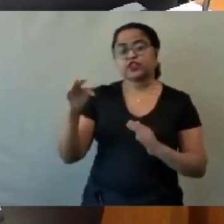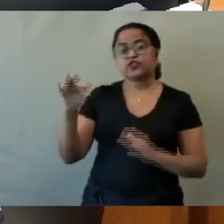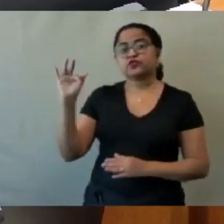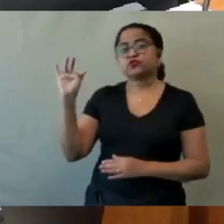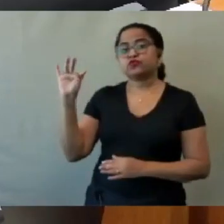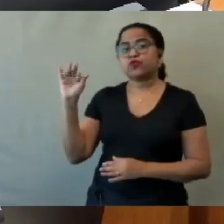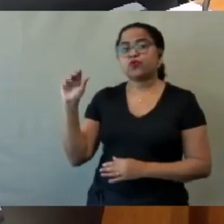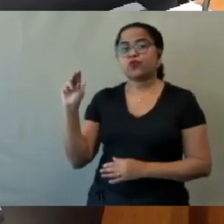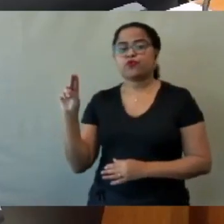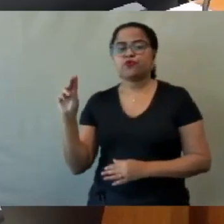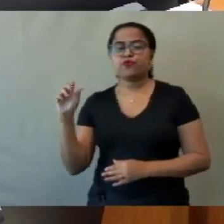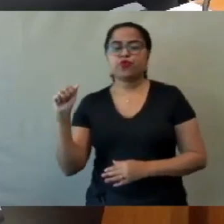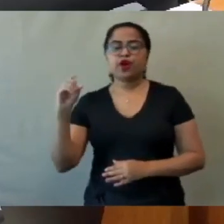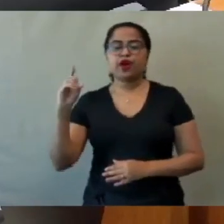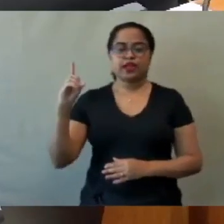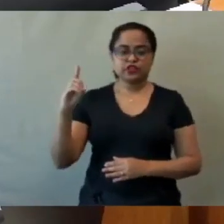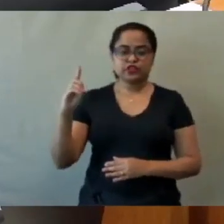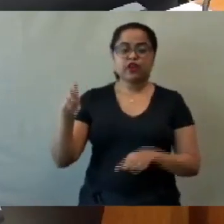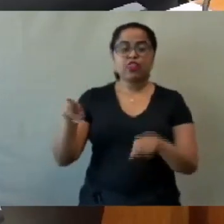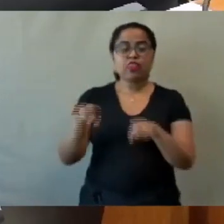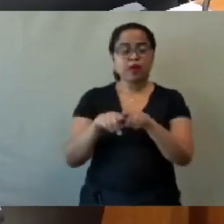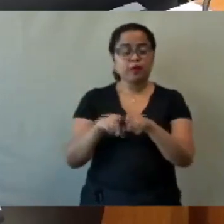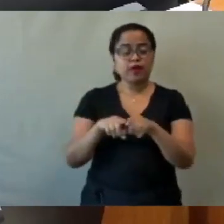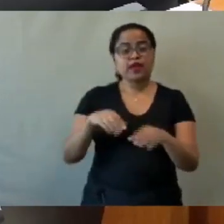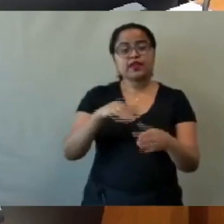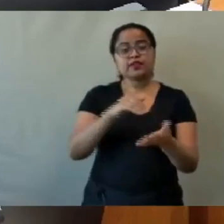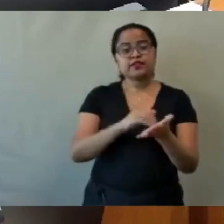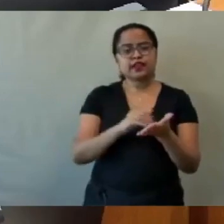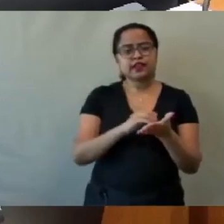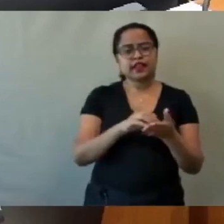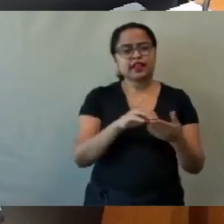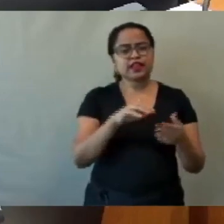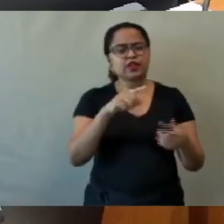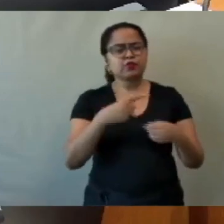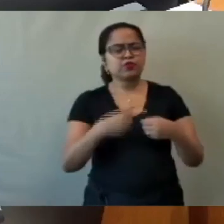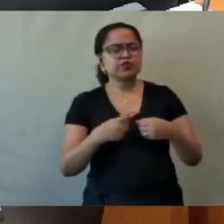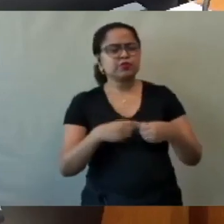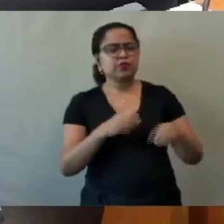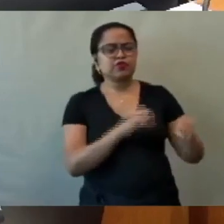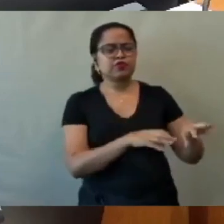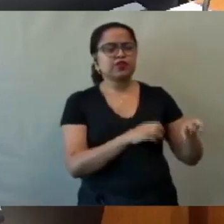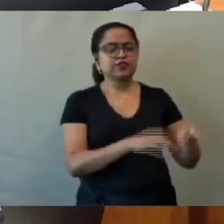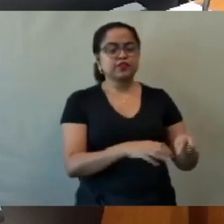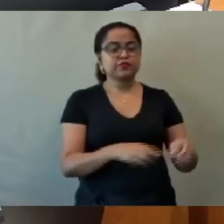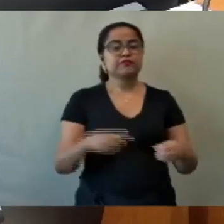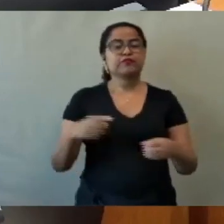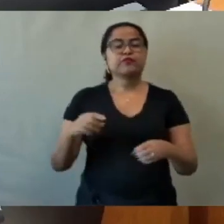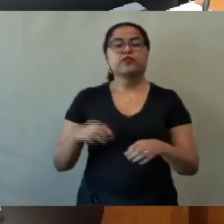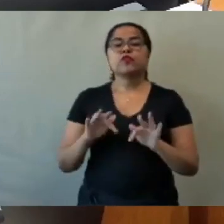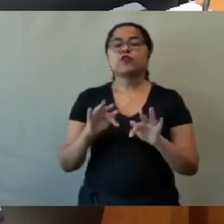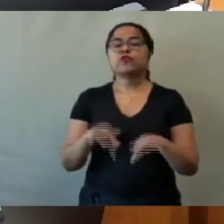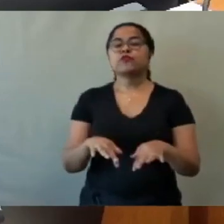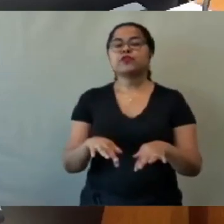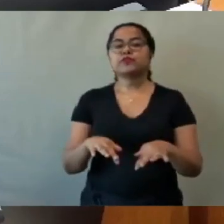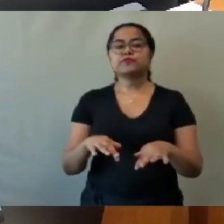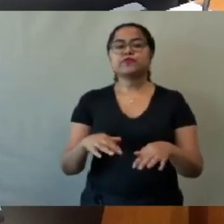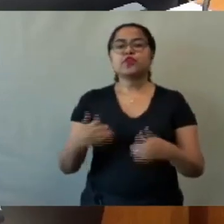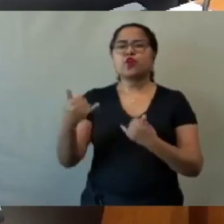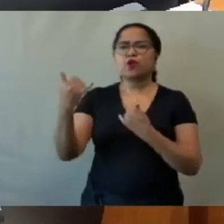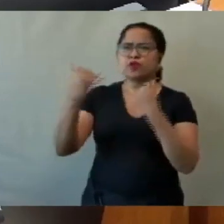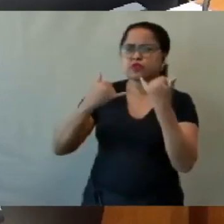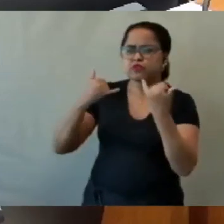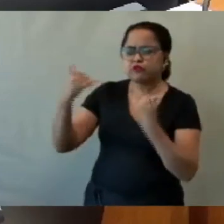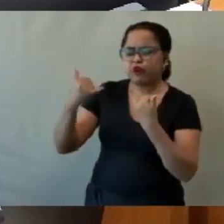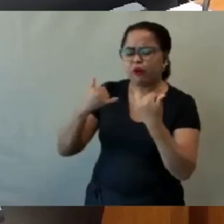Fuad, e para a Secretaria Municipal de Educação. Finalidade, obter informação em